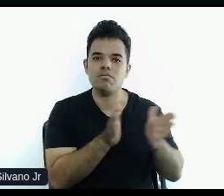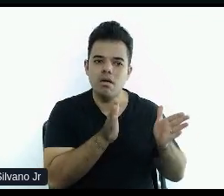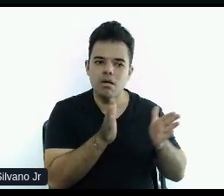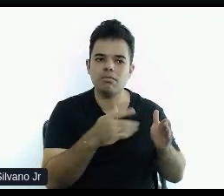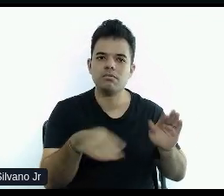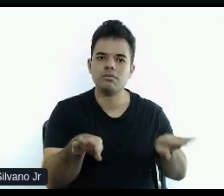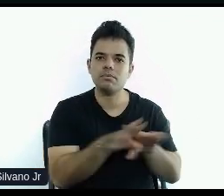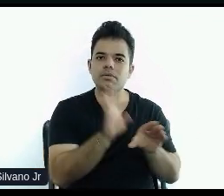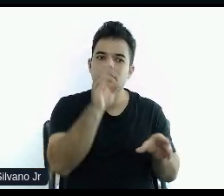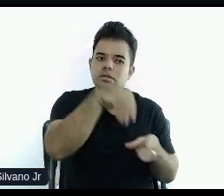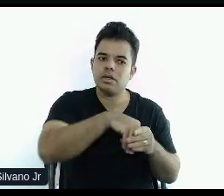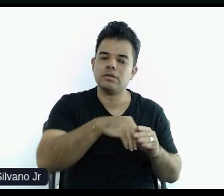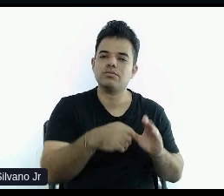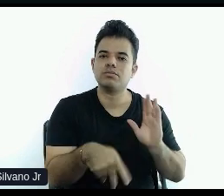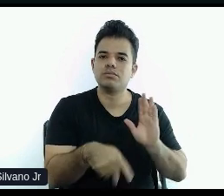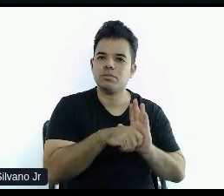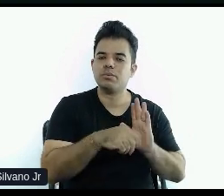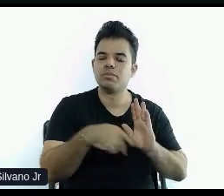aplicações dentro